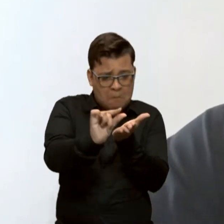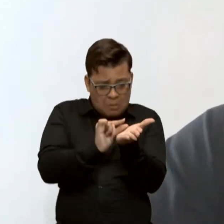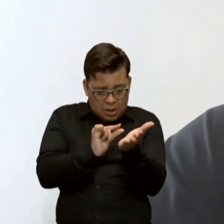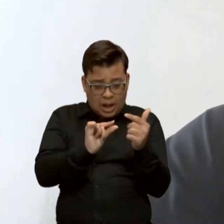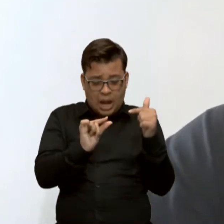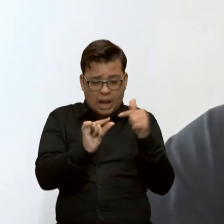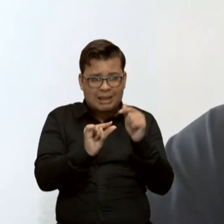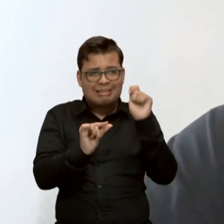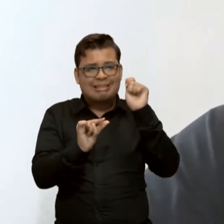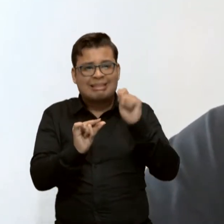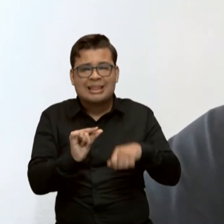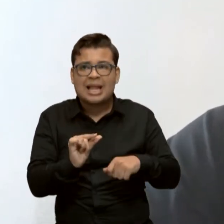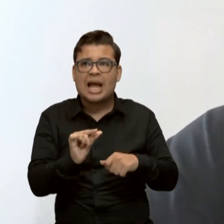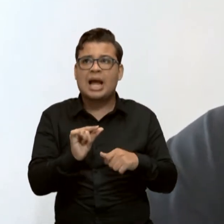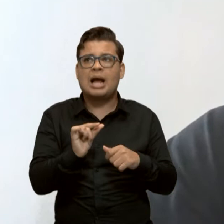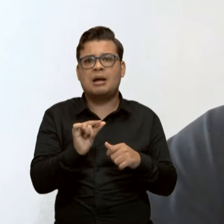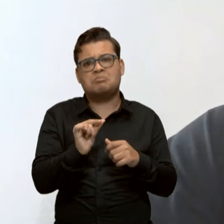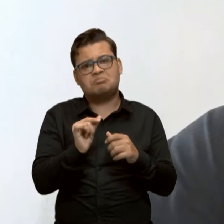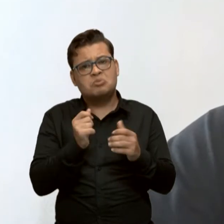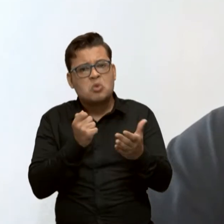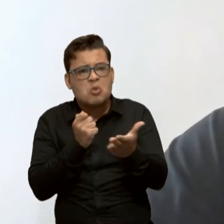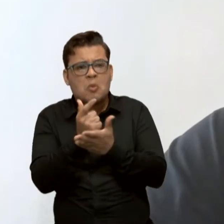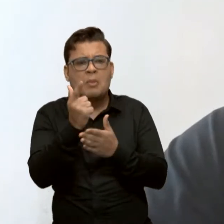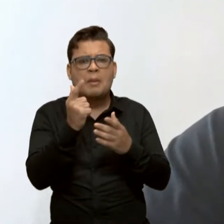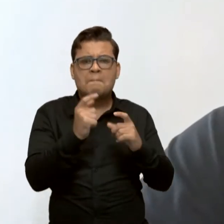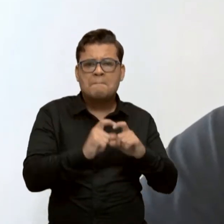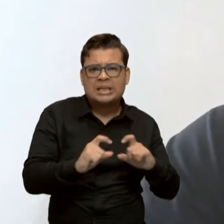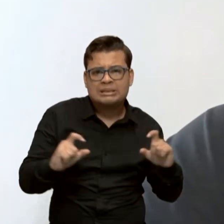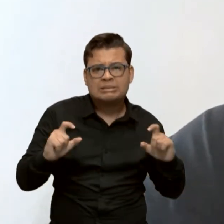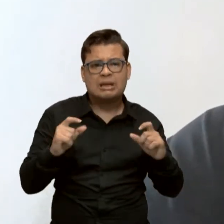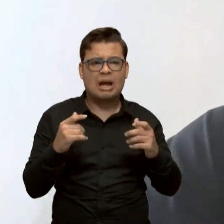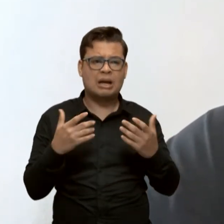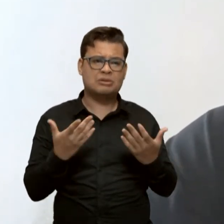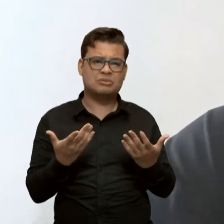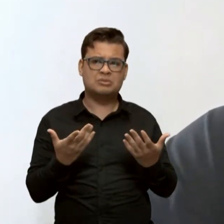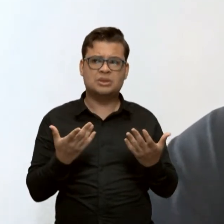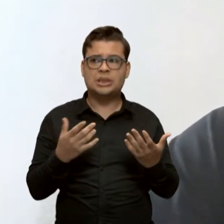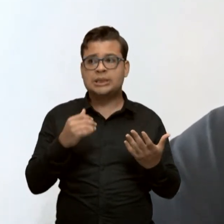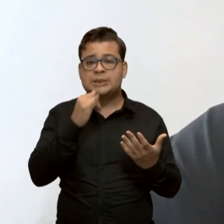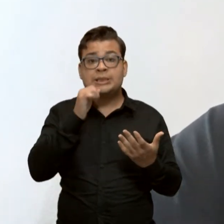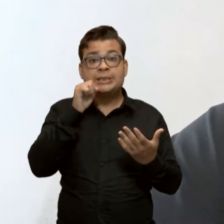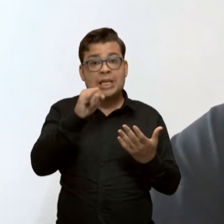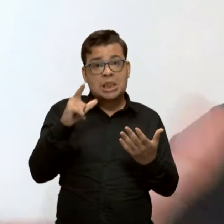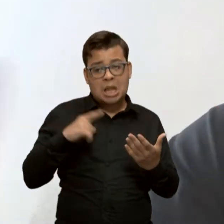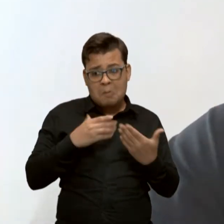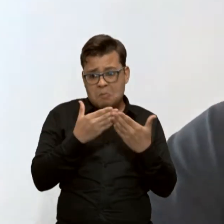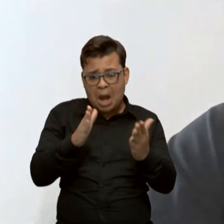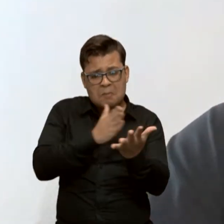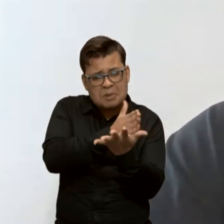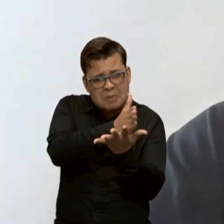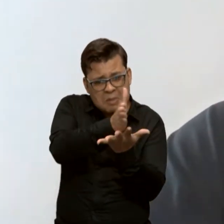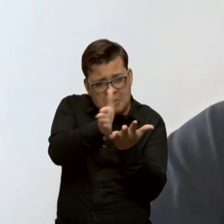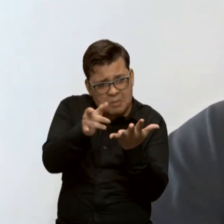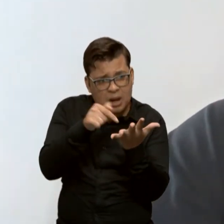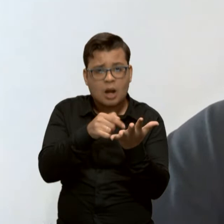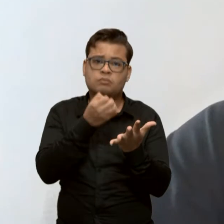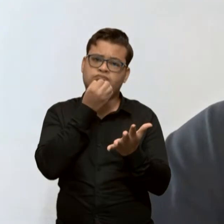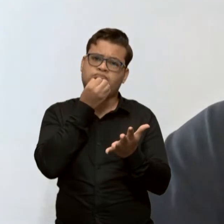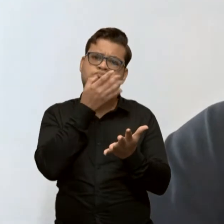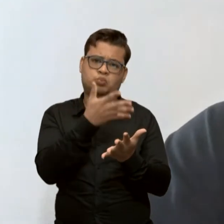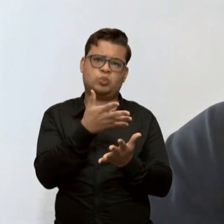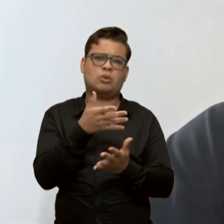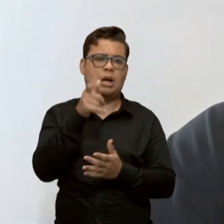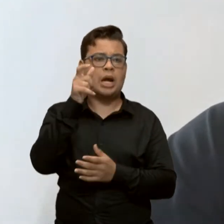de compra para passagem. Então, quanto mais opção você der, seria melhor dentro daquele escopo de serviço.